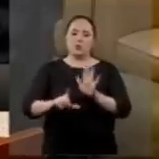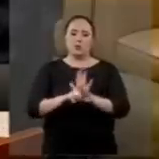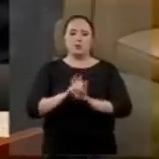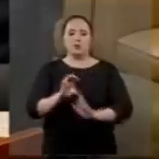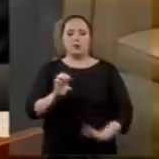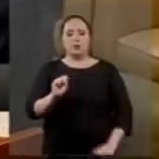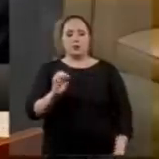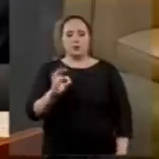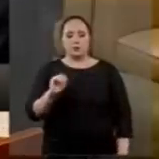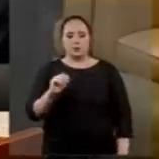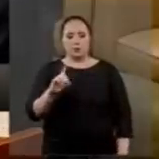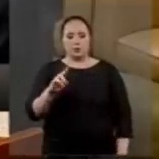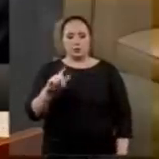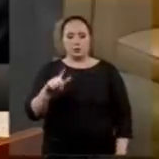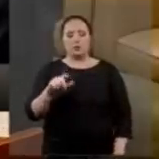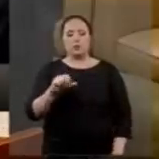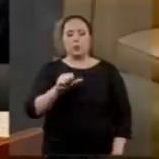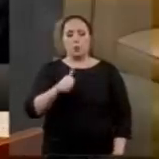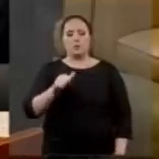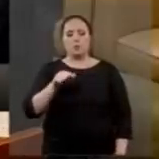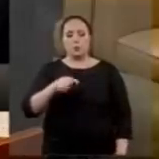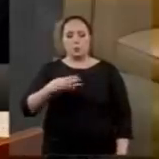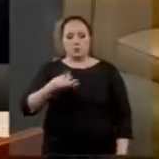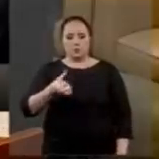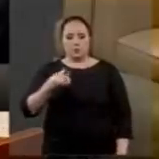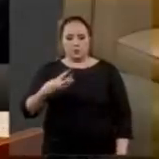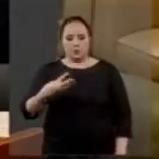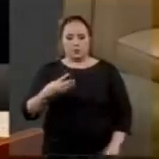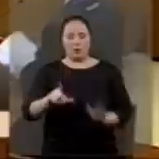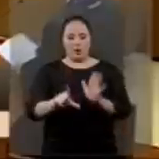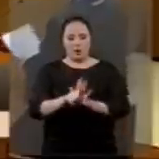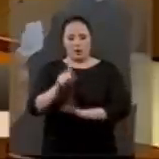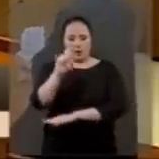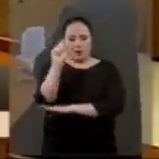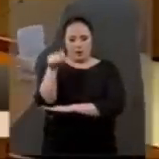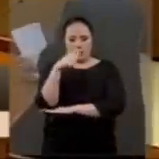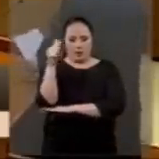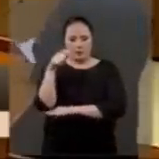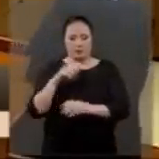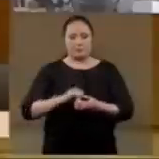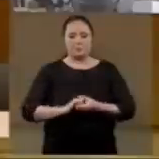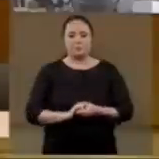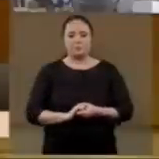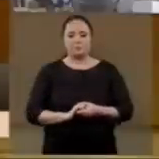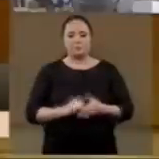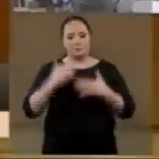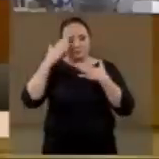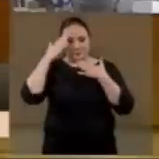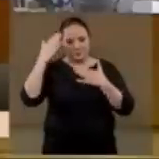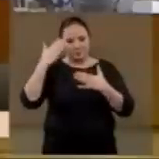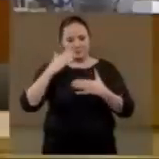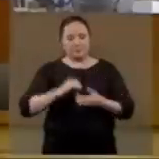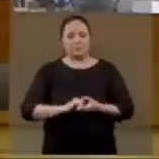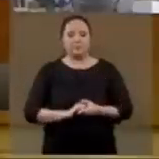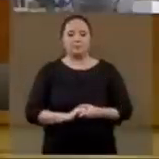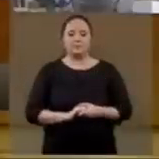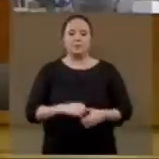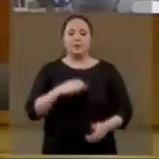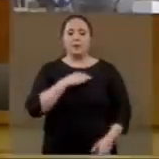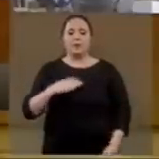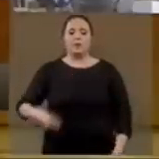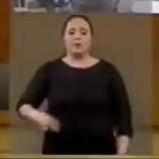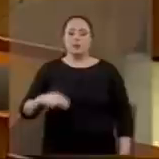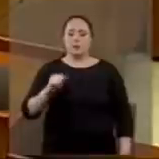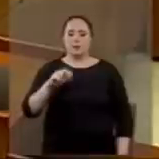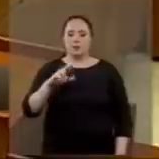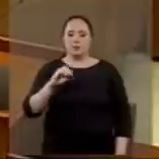Gaúcha 11.463 de 2000. Muito obrigado. Agradeço a Vossa Excelência. Devolvo a palavra ao eminente ministro Marco Aurélio,